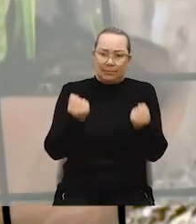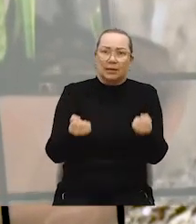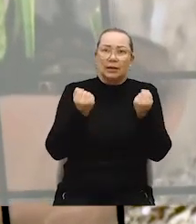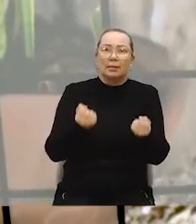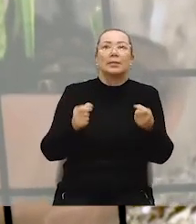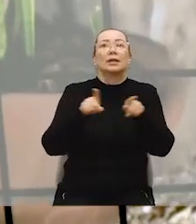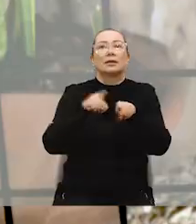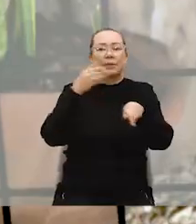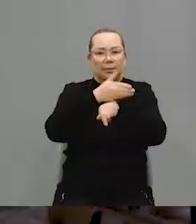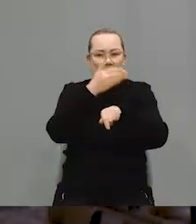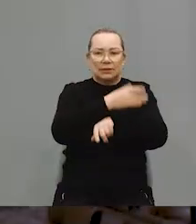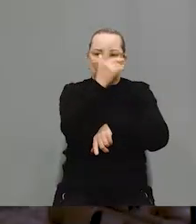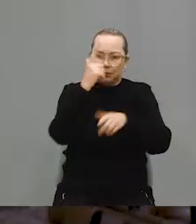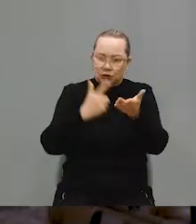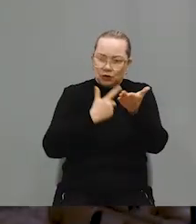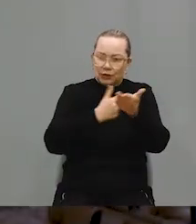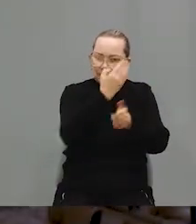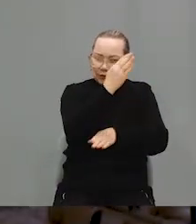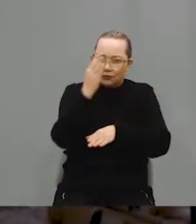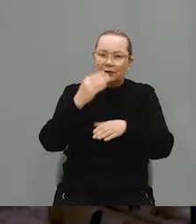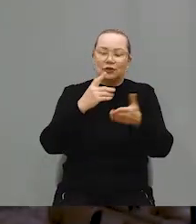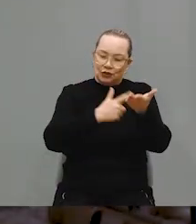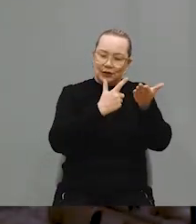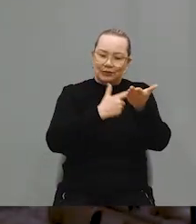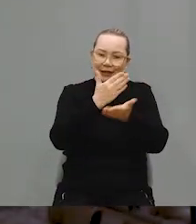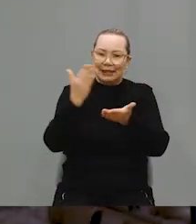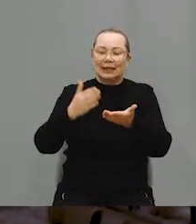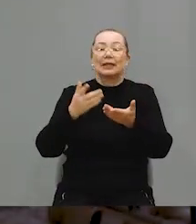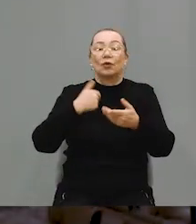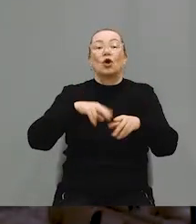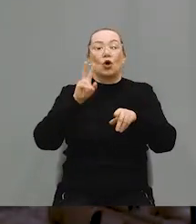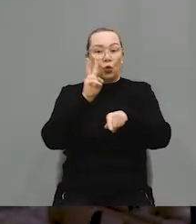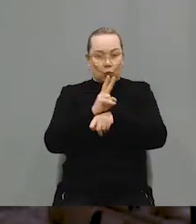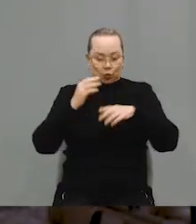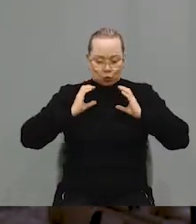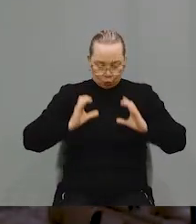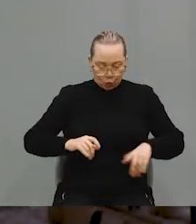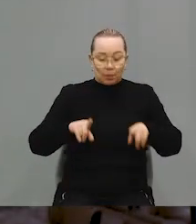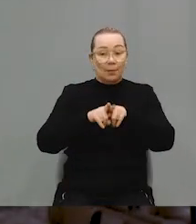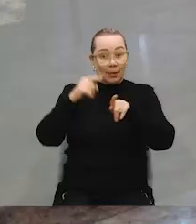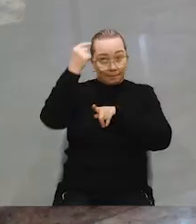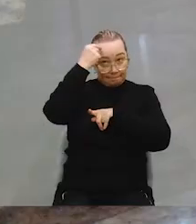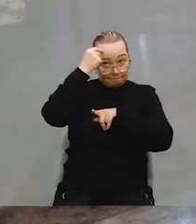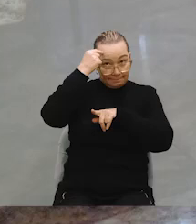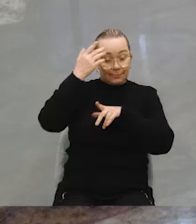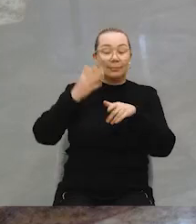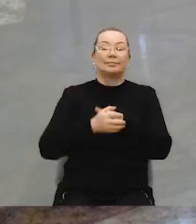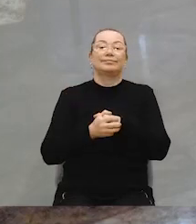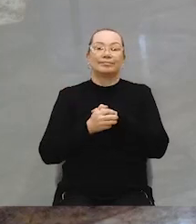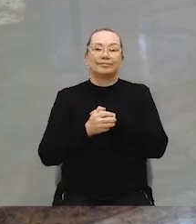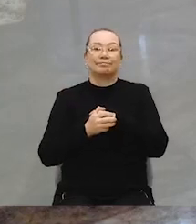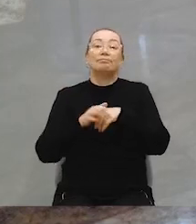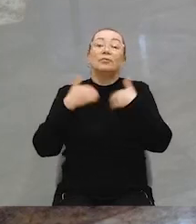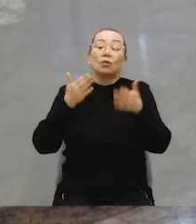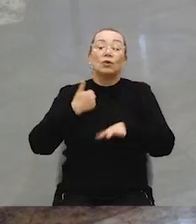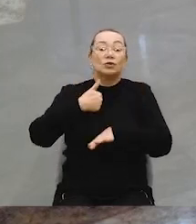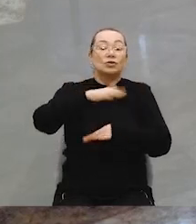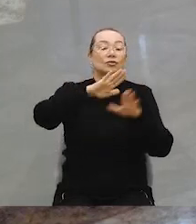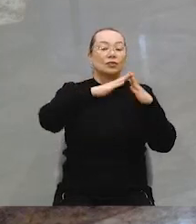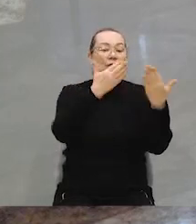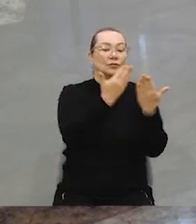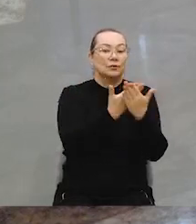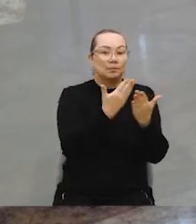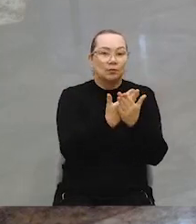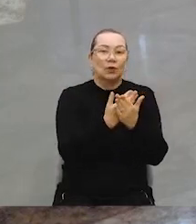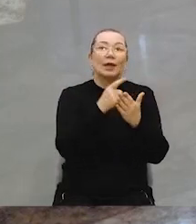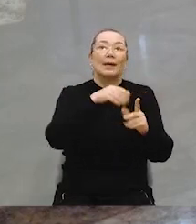frequente livrarias. Ou seja, cuida do corpo, mas também cuida da cabeça, né? Então tem muitas. Aí quando a gente vai em escola, a gente prioriza essa